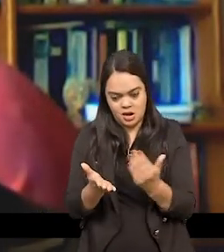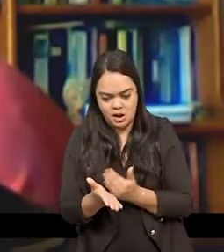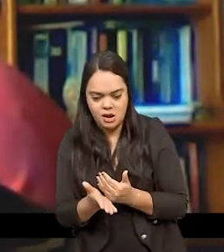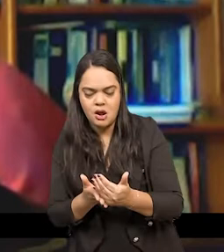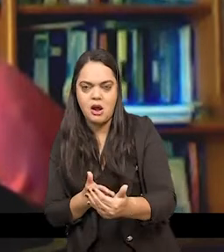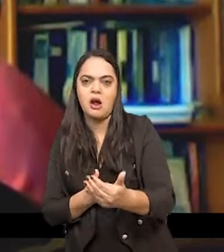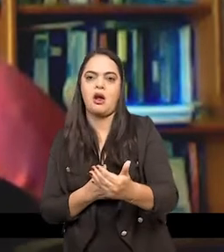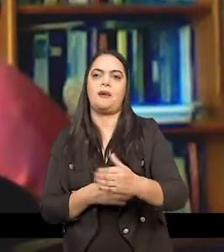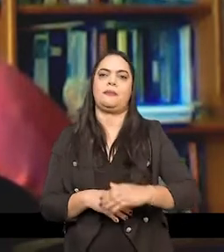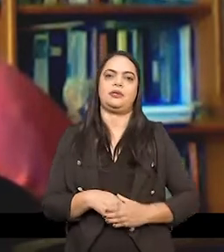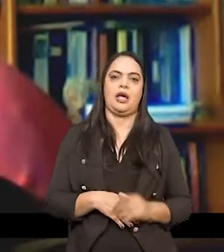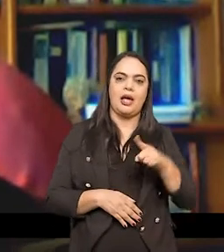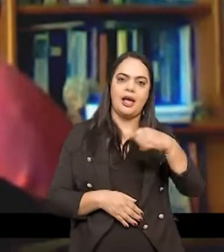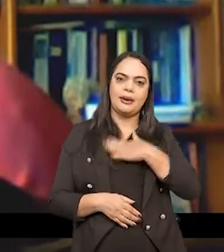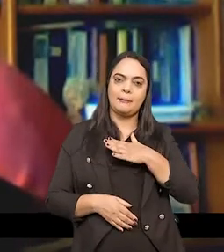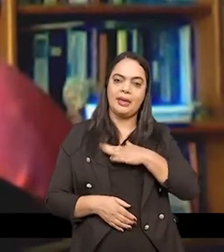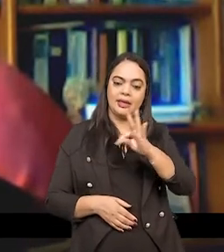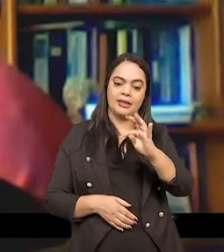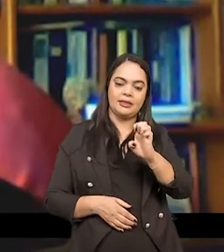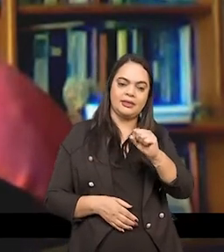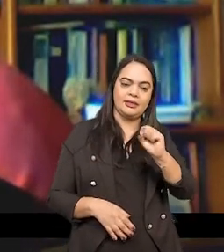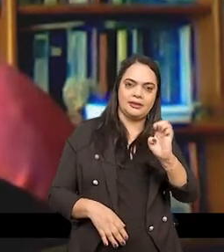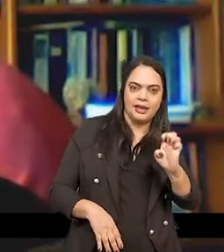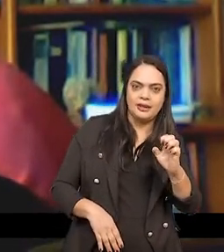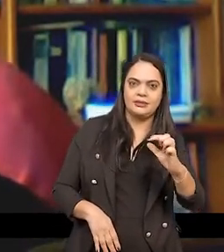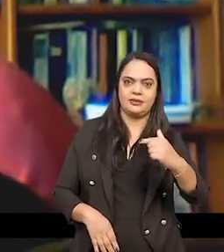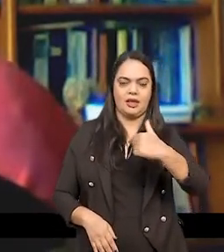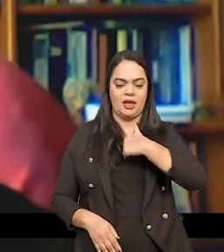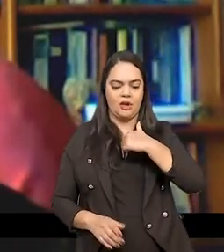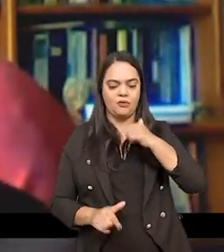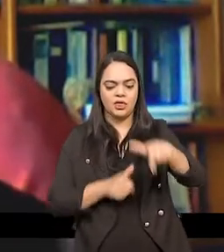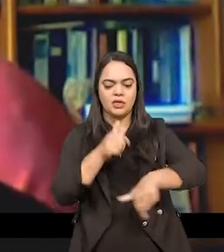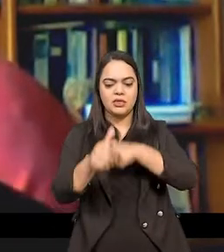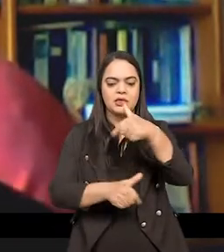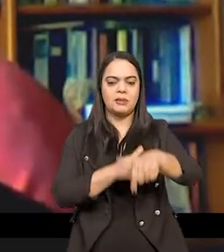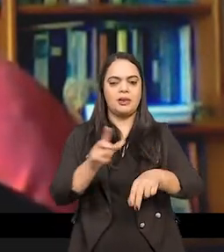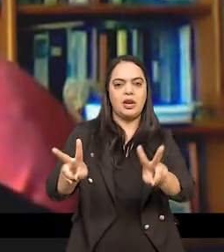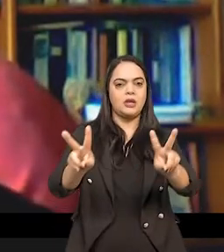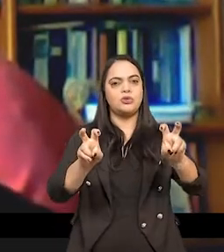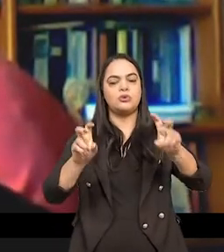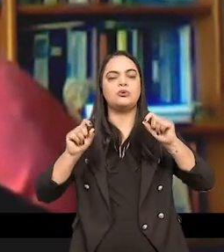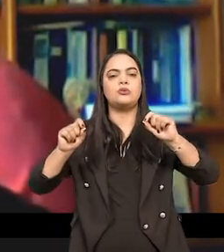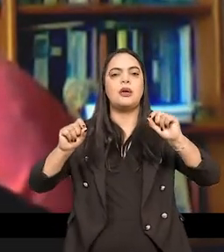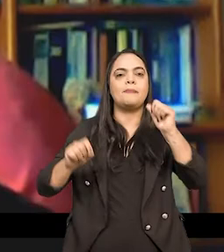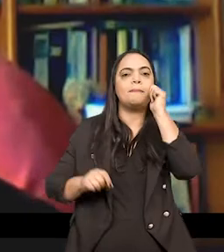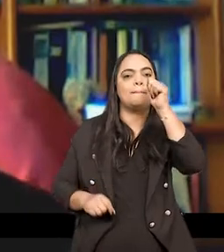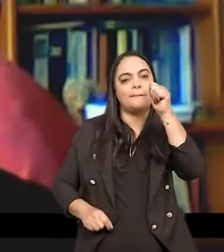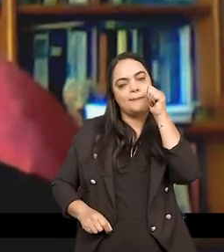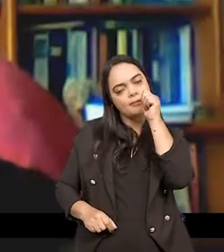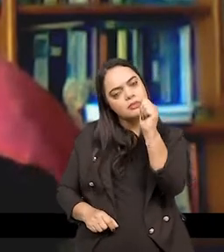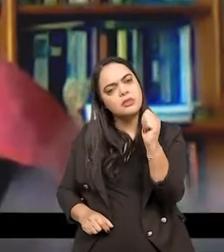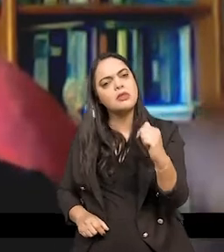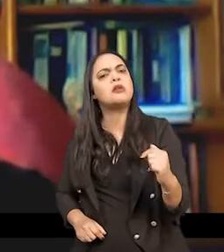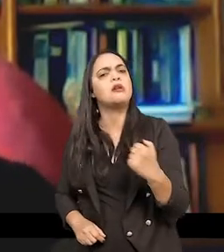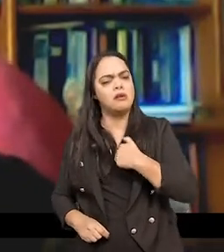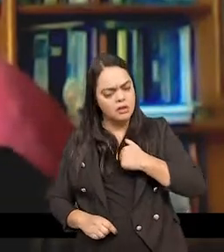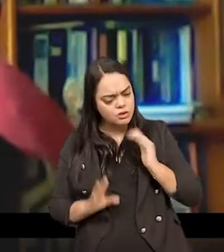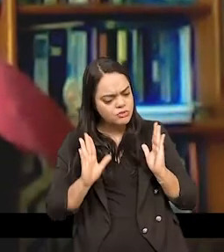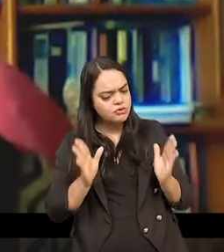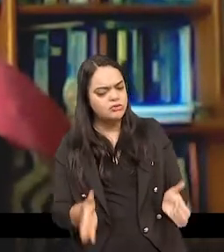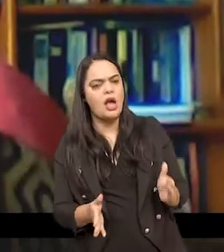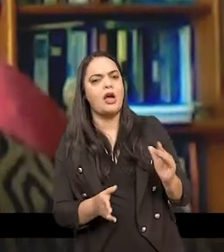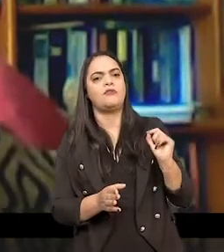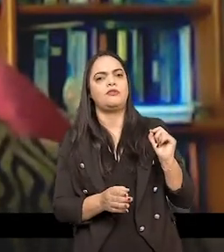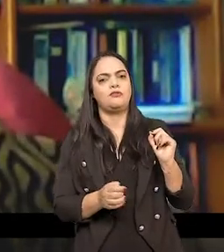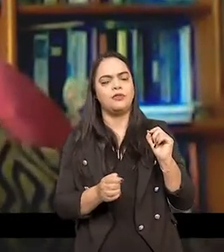da minha tese, eu, quando vou trabalhar com a questão das mulheres, eu fiz um trabalho à la